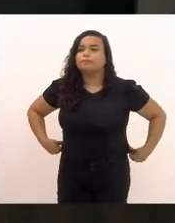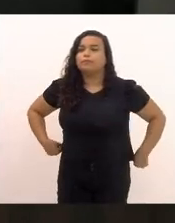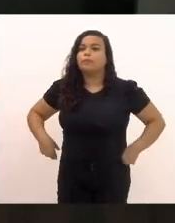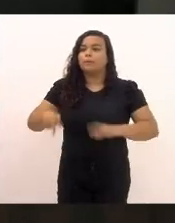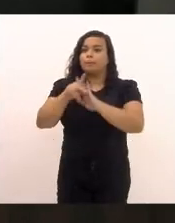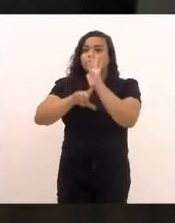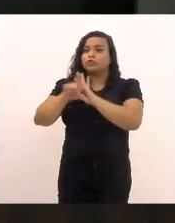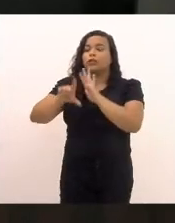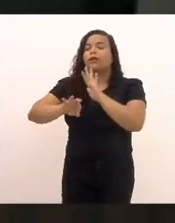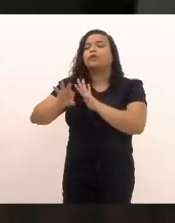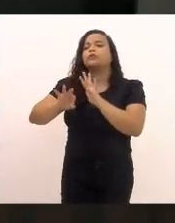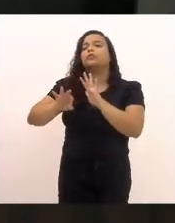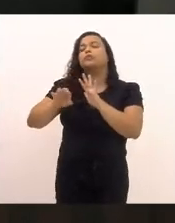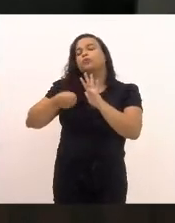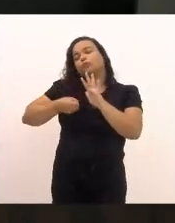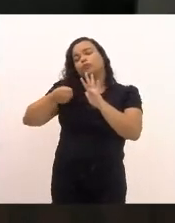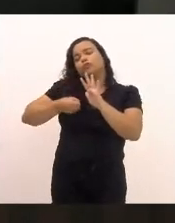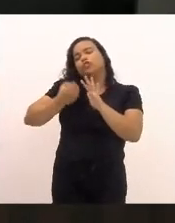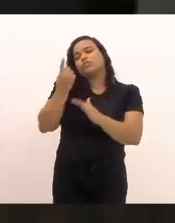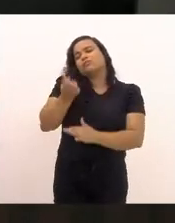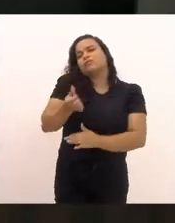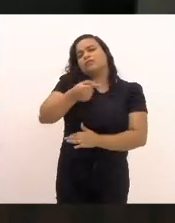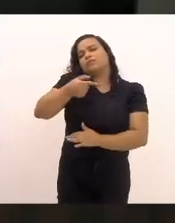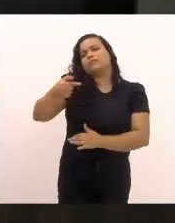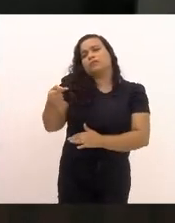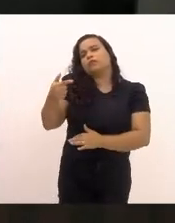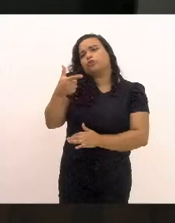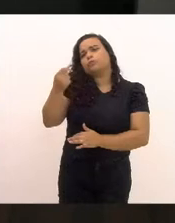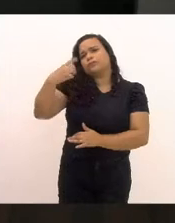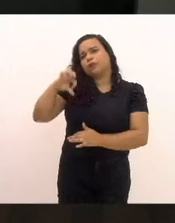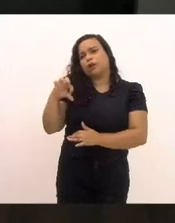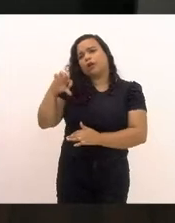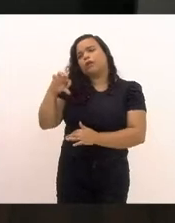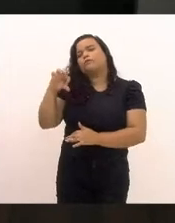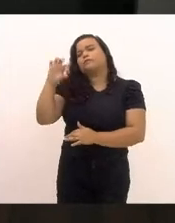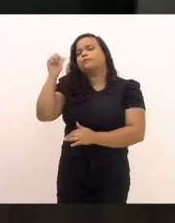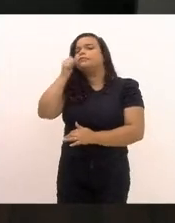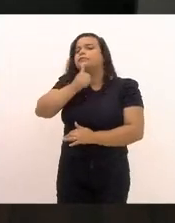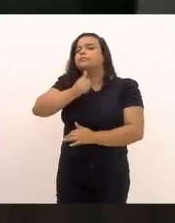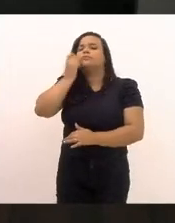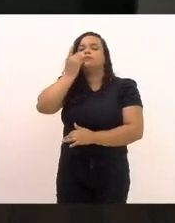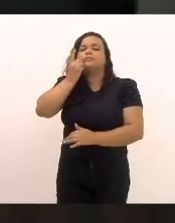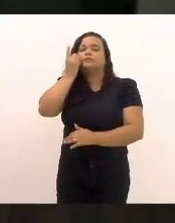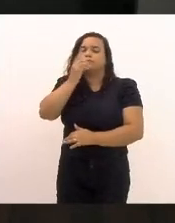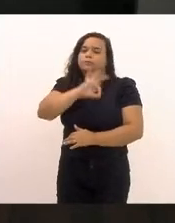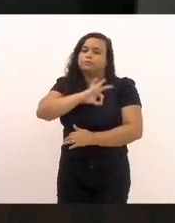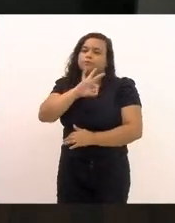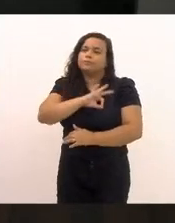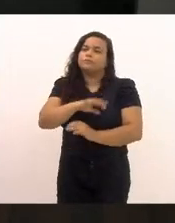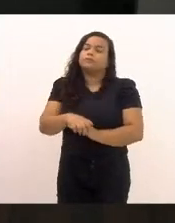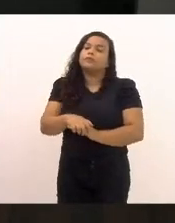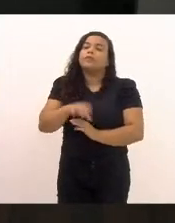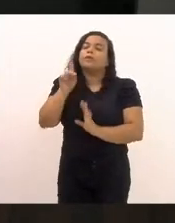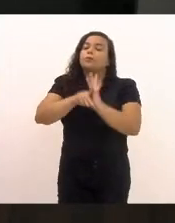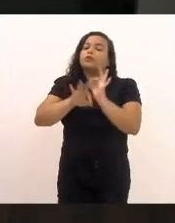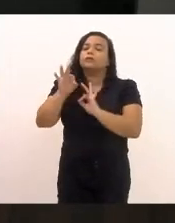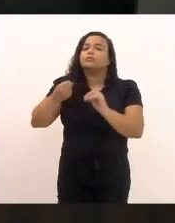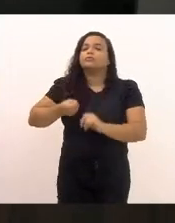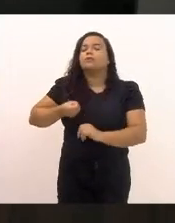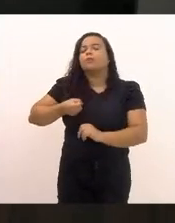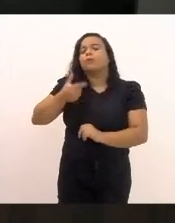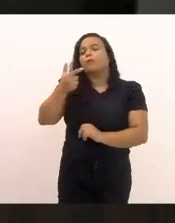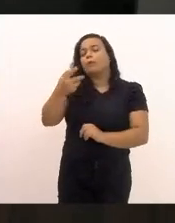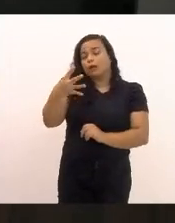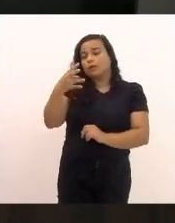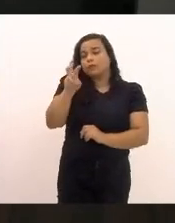número 1677-2019, da deputada Marta Rocha. Senhores que aprovam, permaneçam como estão, aprovado. Projeto número